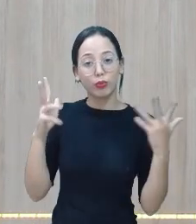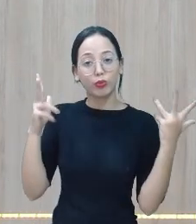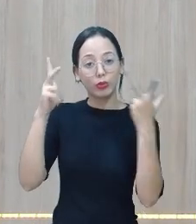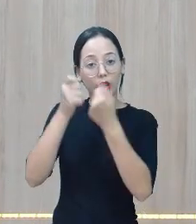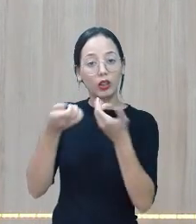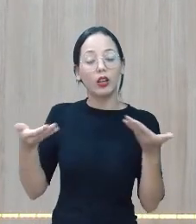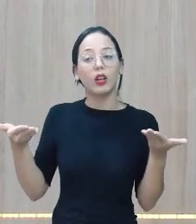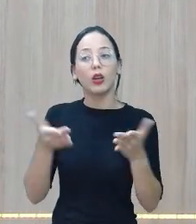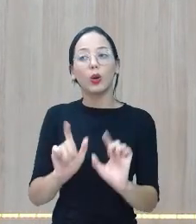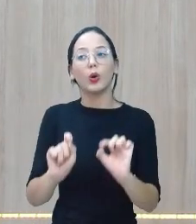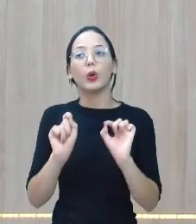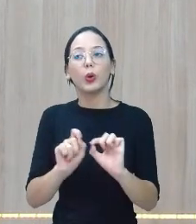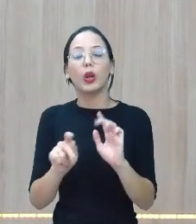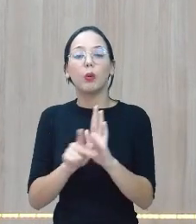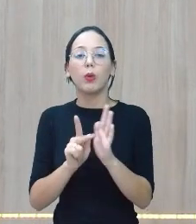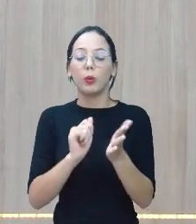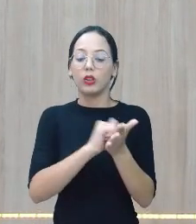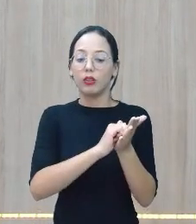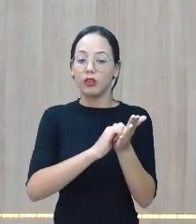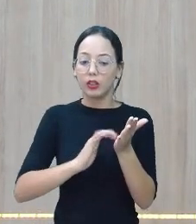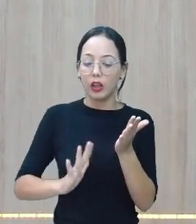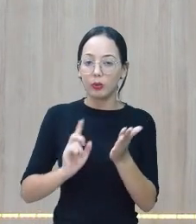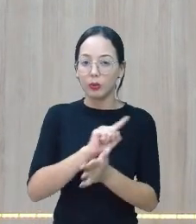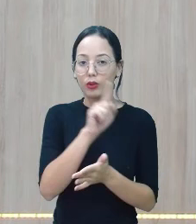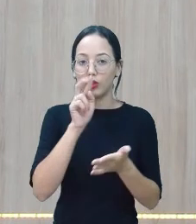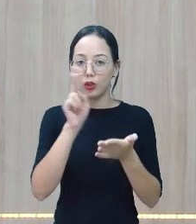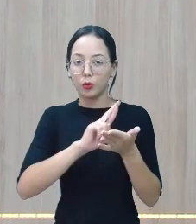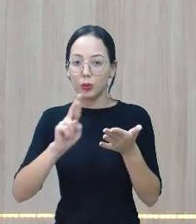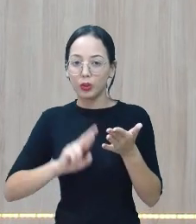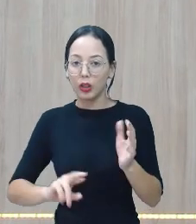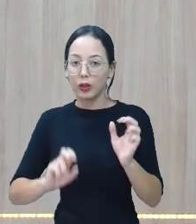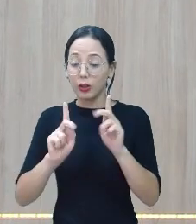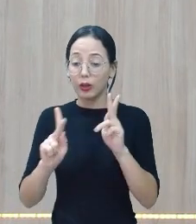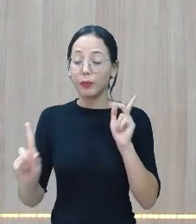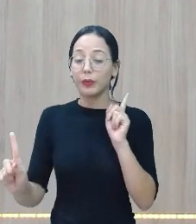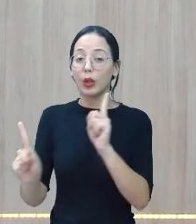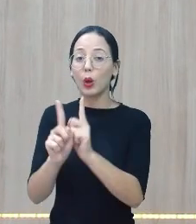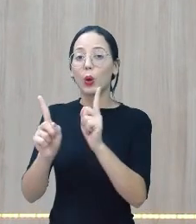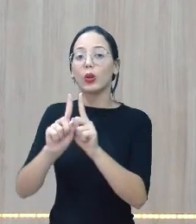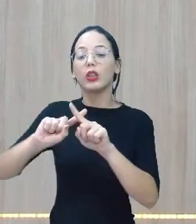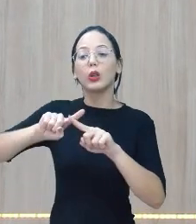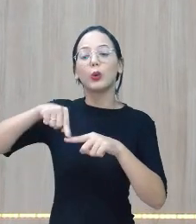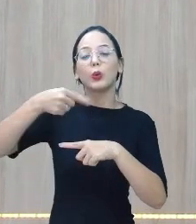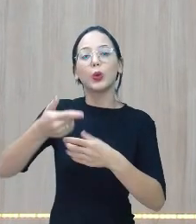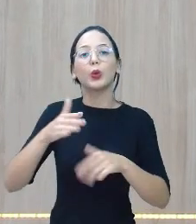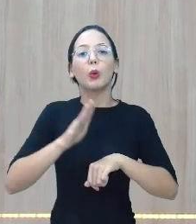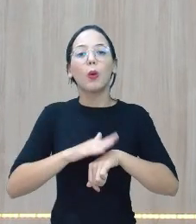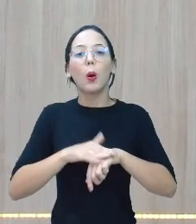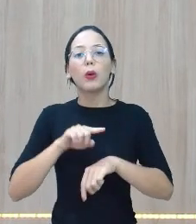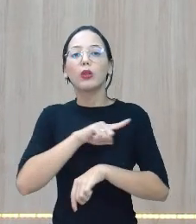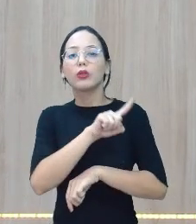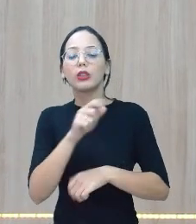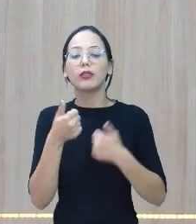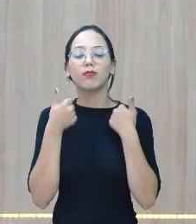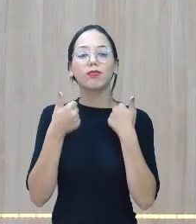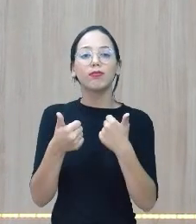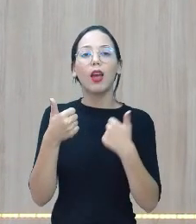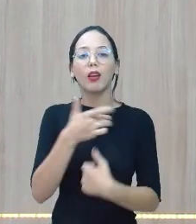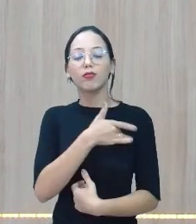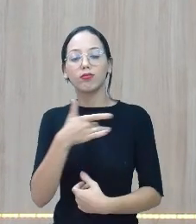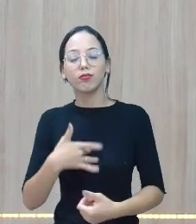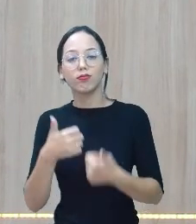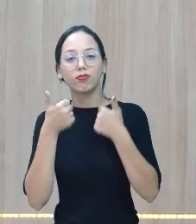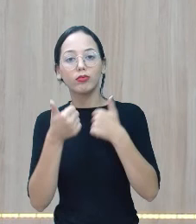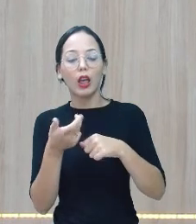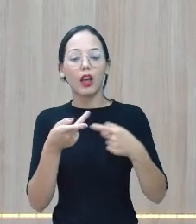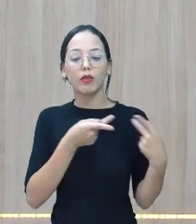para vocês essa atividade e nos veremos em um outro momento. Fiquem bem, não é?